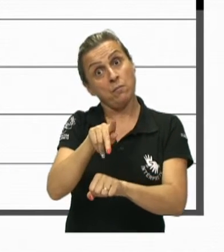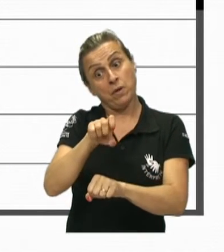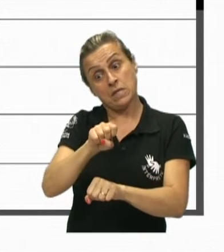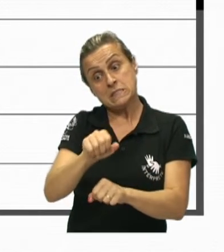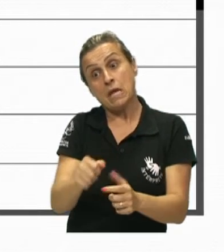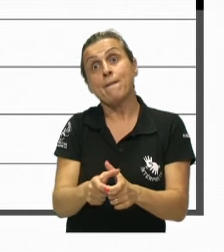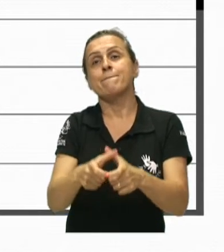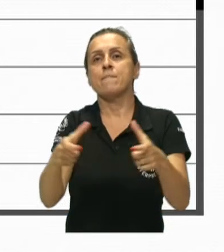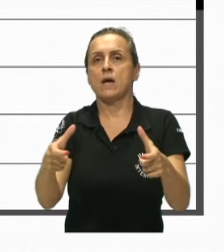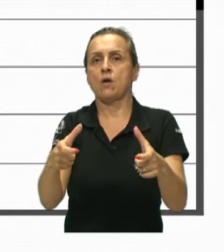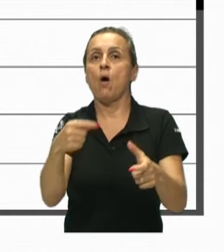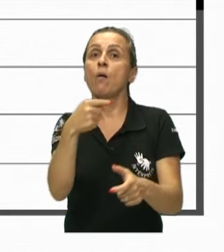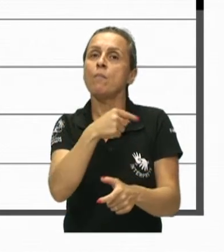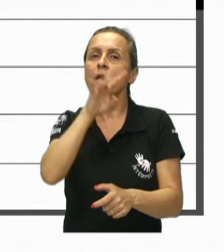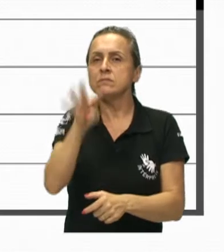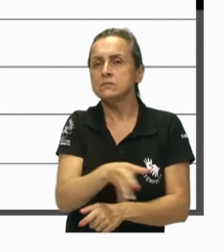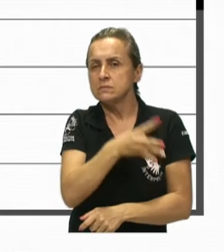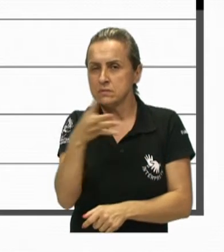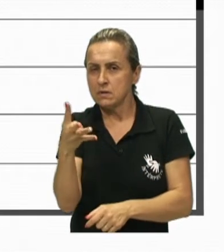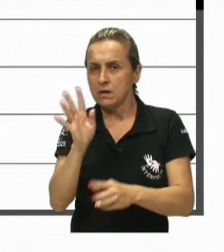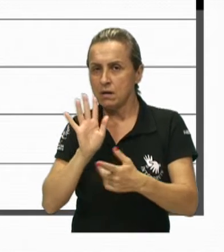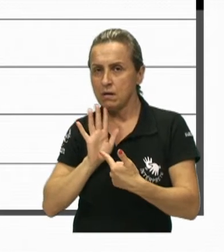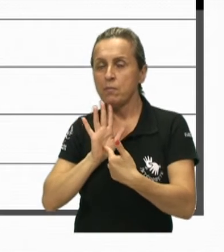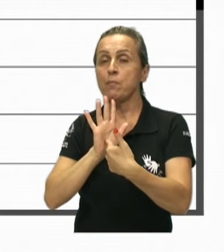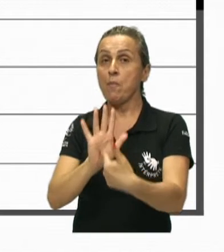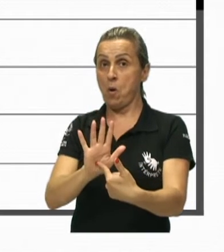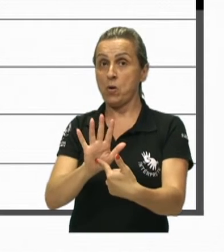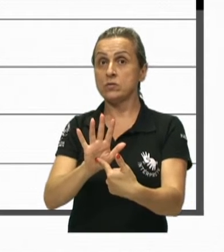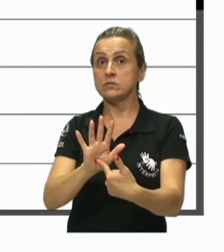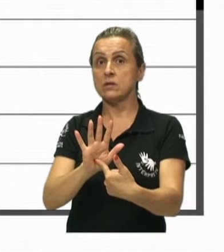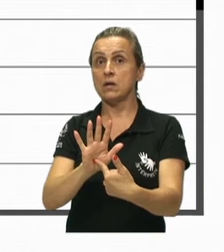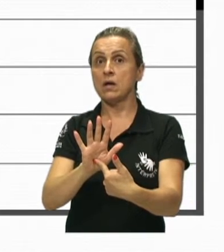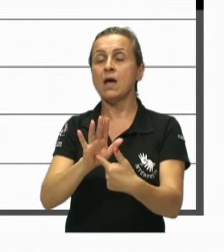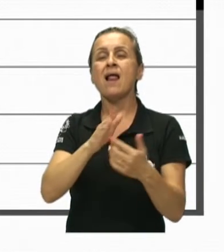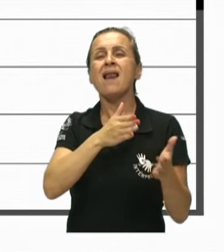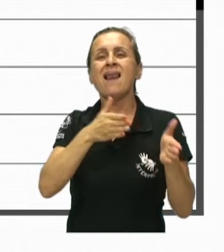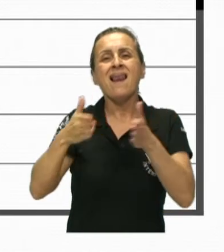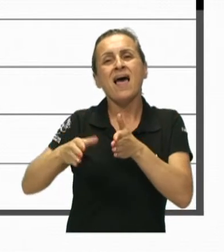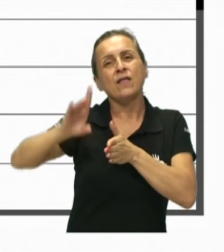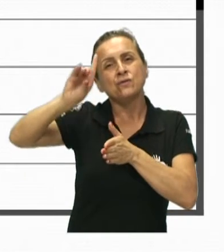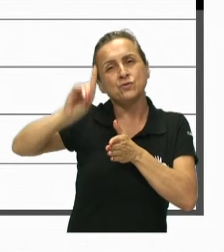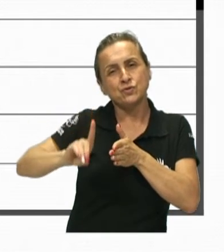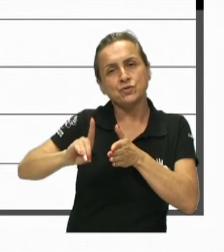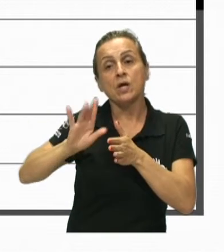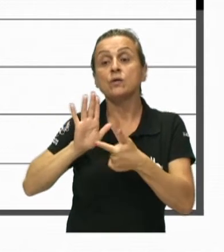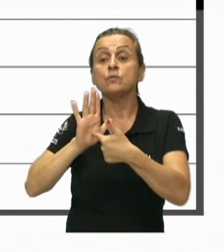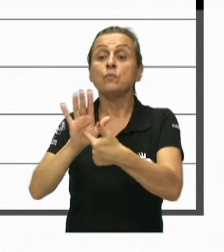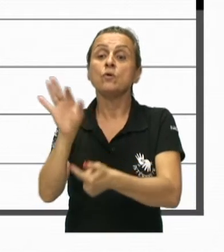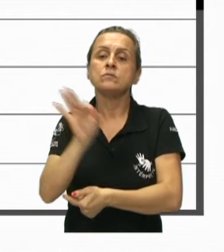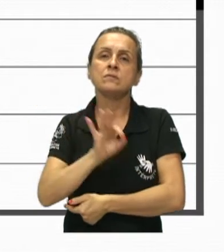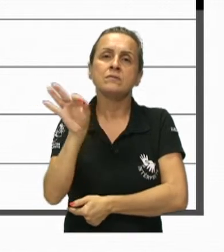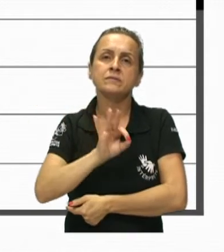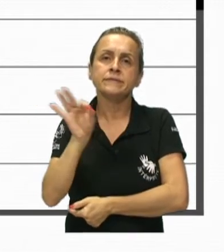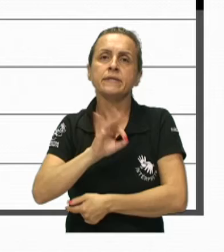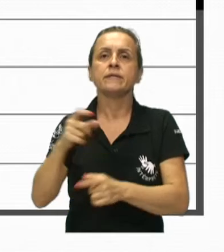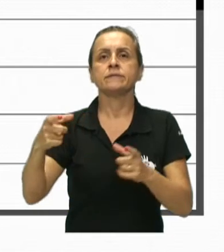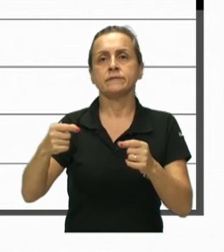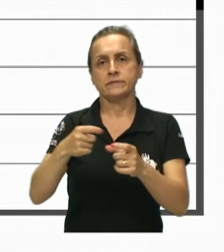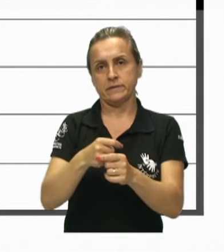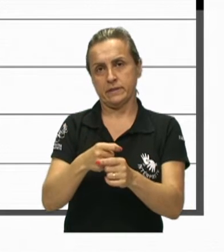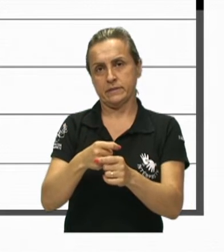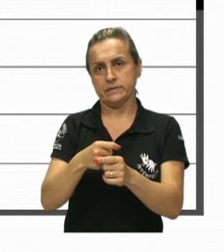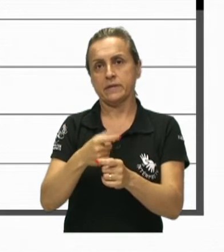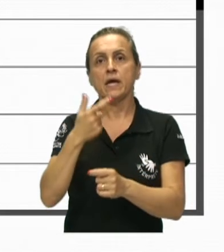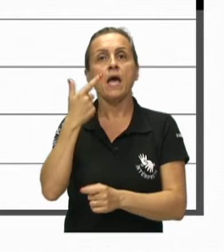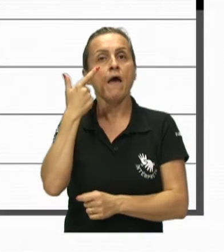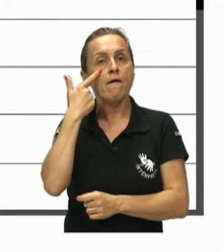mostra nessa tabela aqui tem uma tabela de PSA e no lado direito ali a incidência de percentual de câncer de próstata. Então aqui a gente observa em vermelho